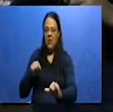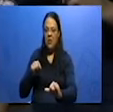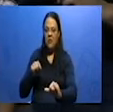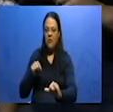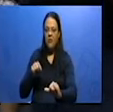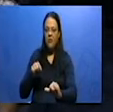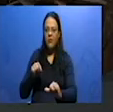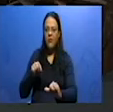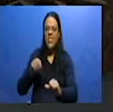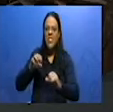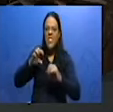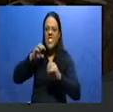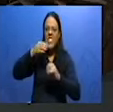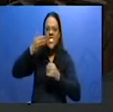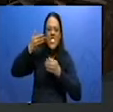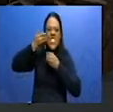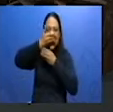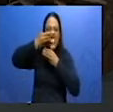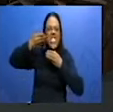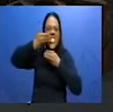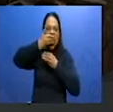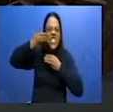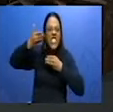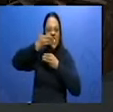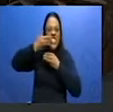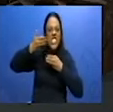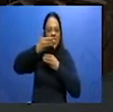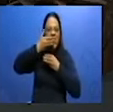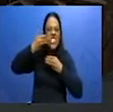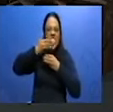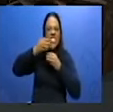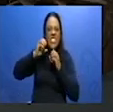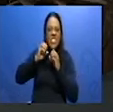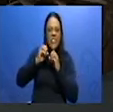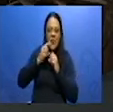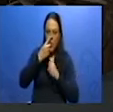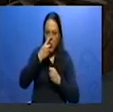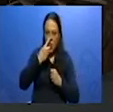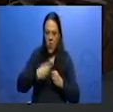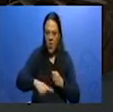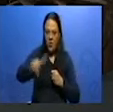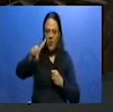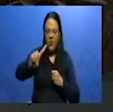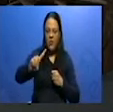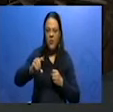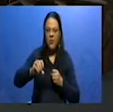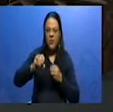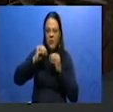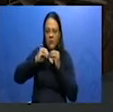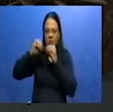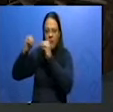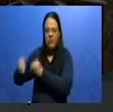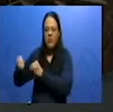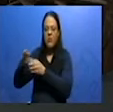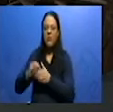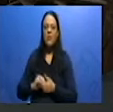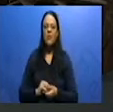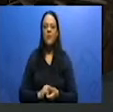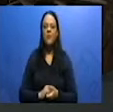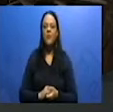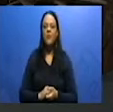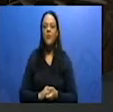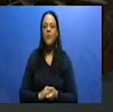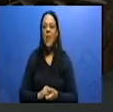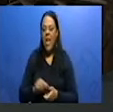tiram esses dentes, né? Vamos chamar assim, para vocês entenderem melhor, do elefante